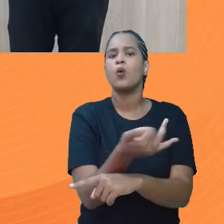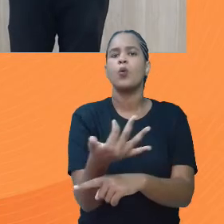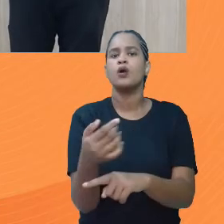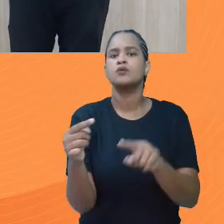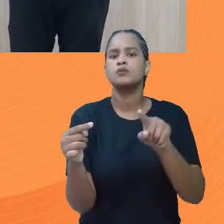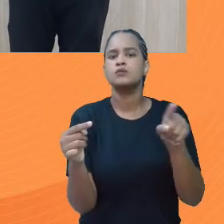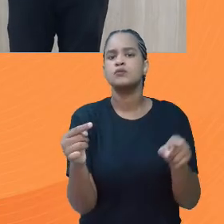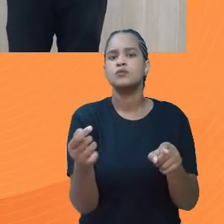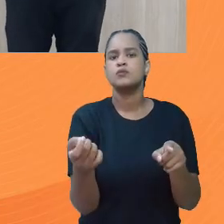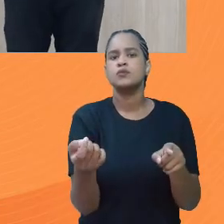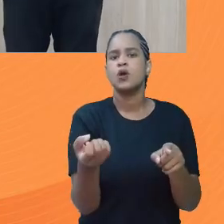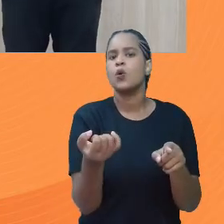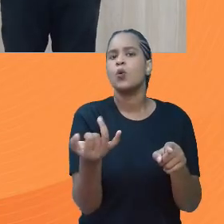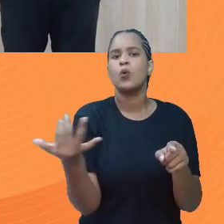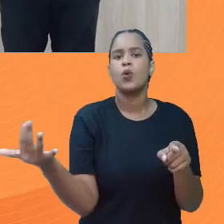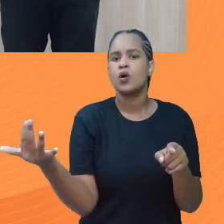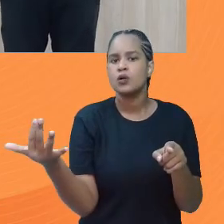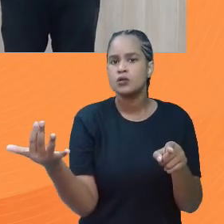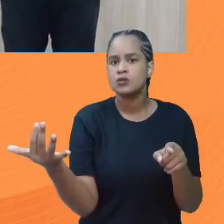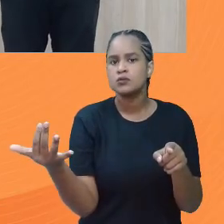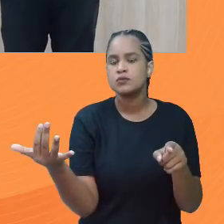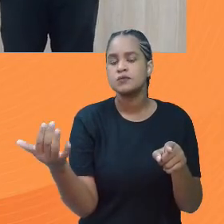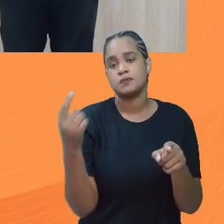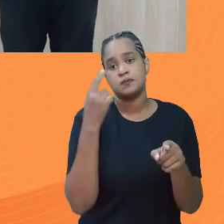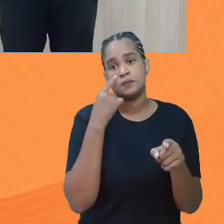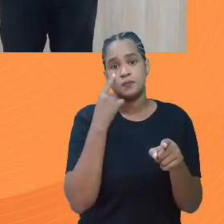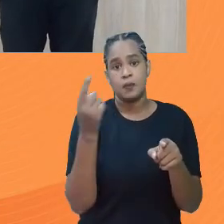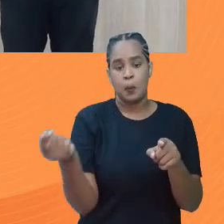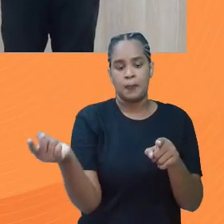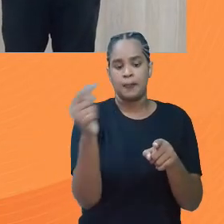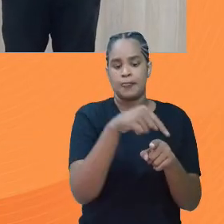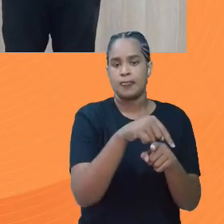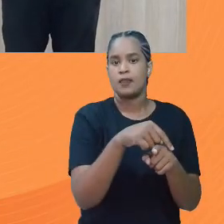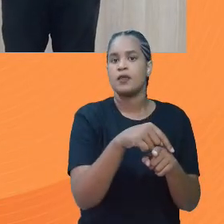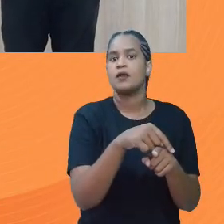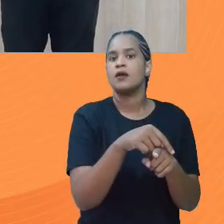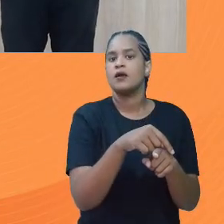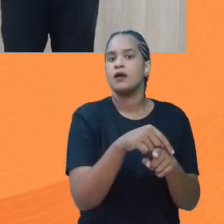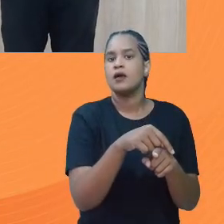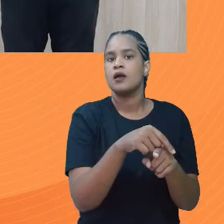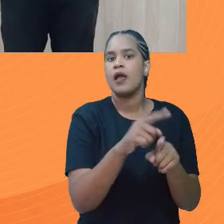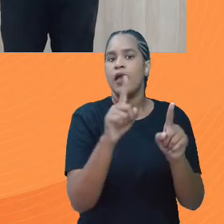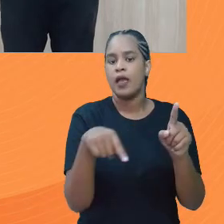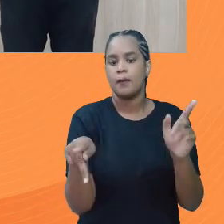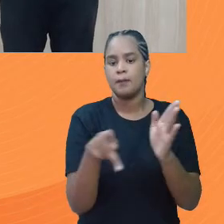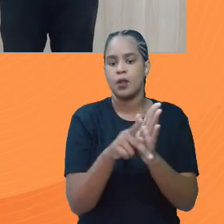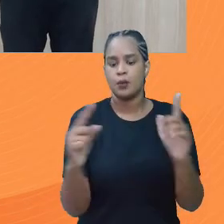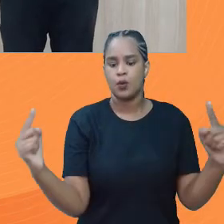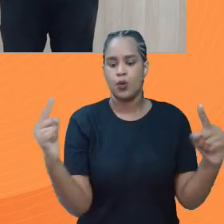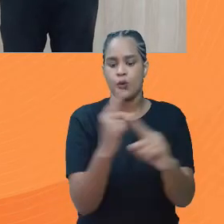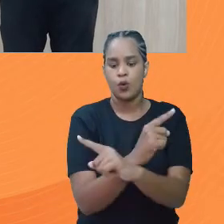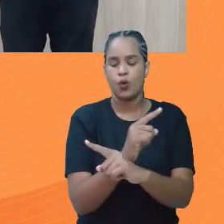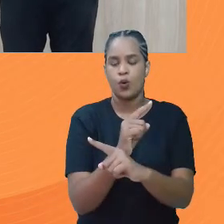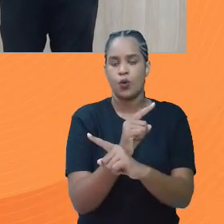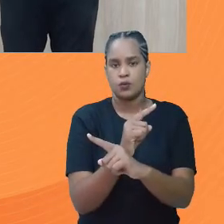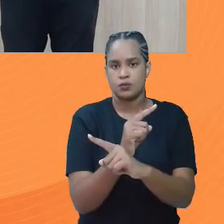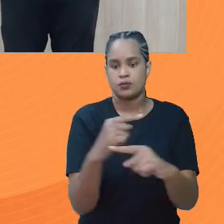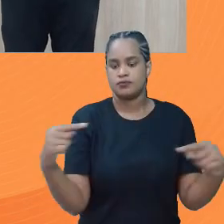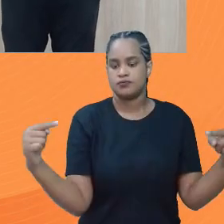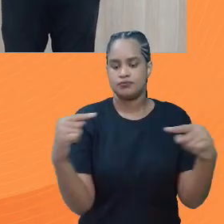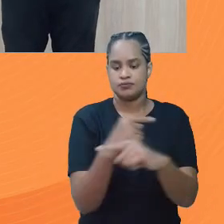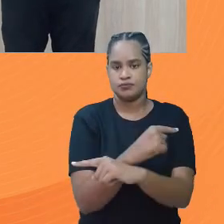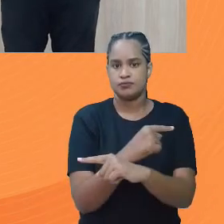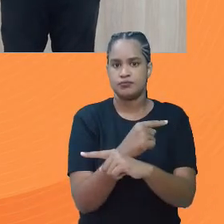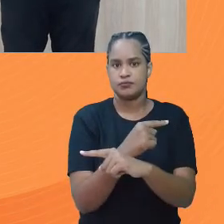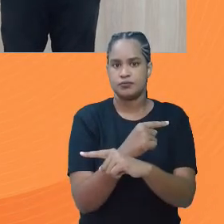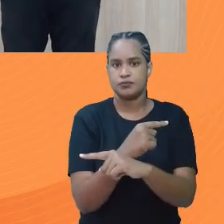ali? Ó? Então, você pode observar que esse ângulo que está do outro lado, ele é o ângulo oposto pelo vértice do ângulo de